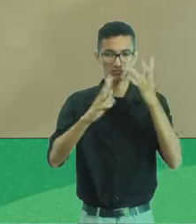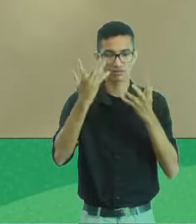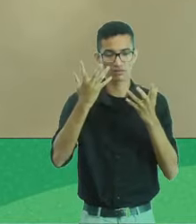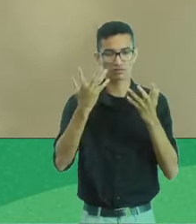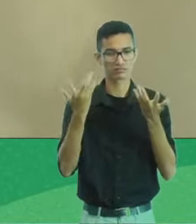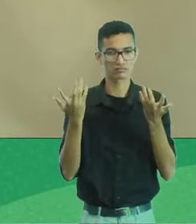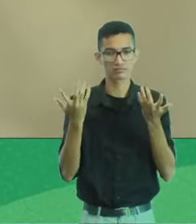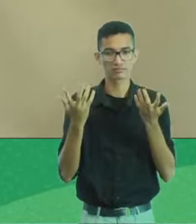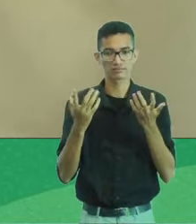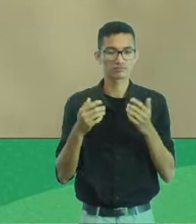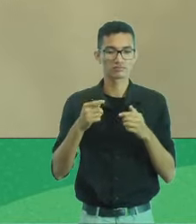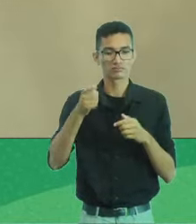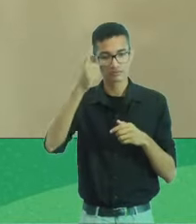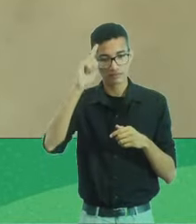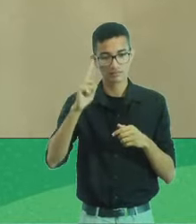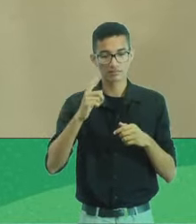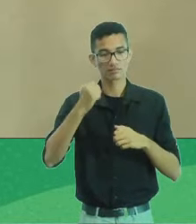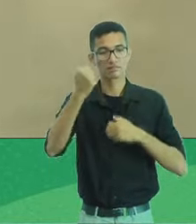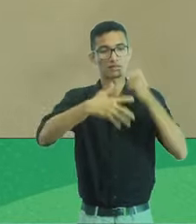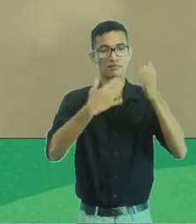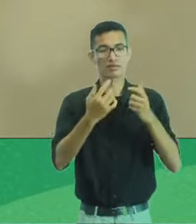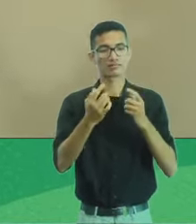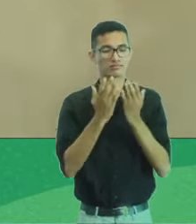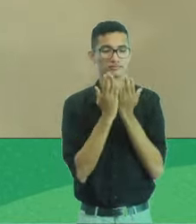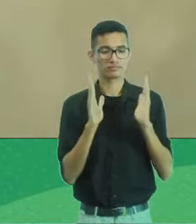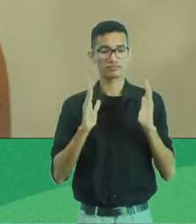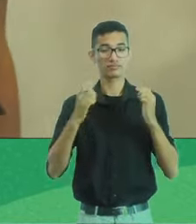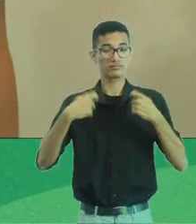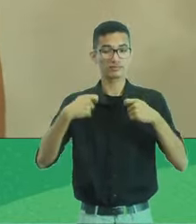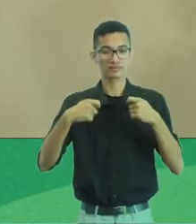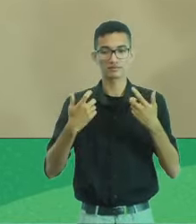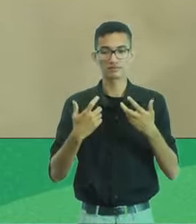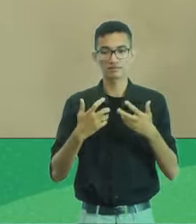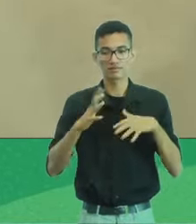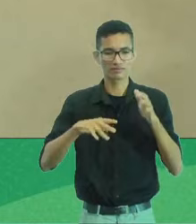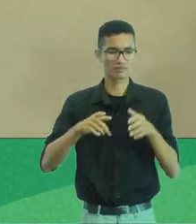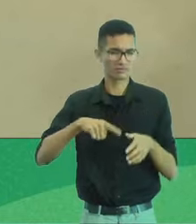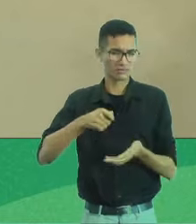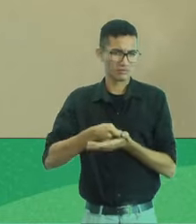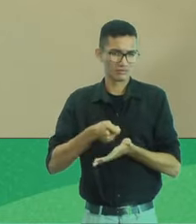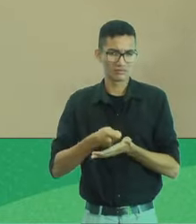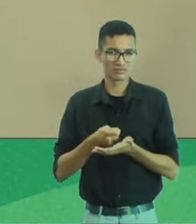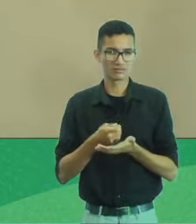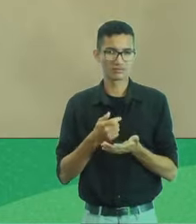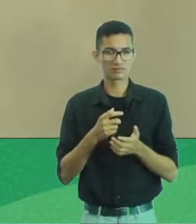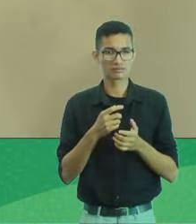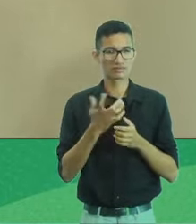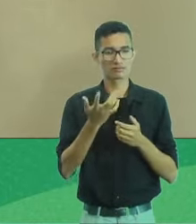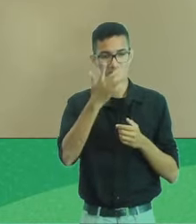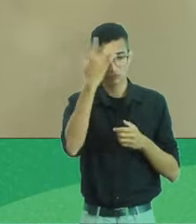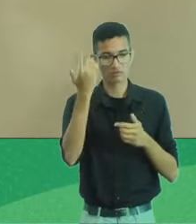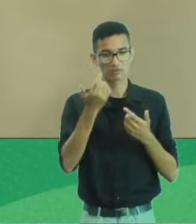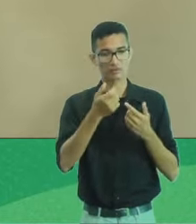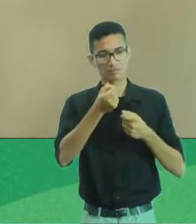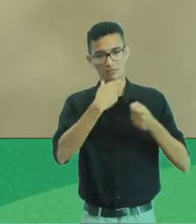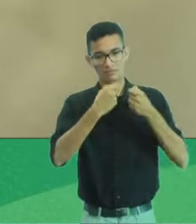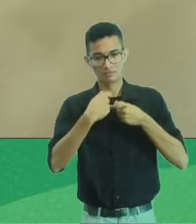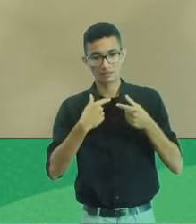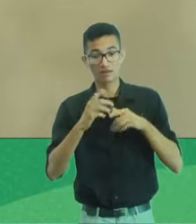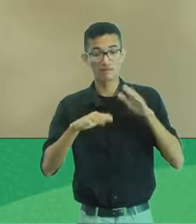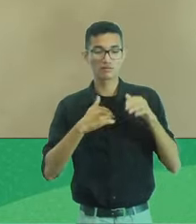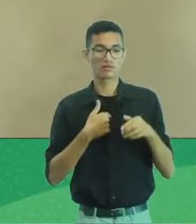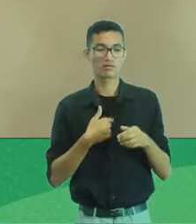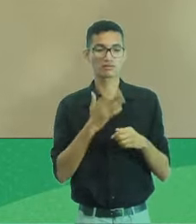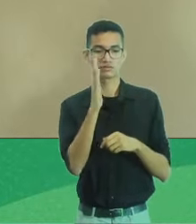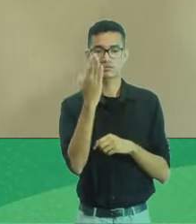para as pessoas que sabia que a gente transmite Às vezes a gente é sempre duro sabe dure as críticas eu eu me olho no espelho assim